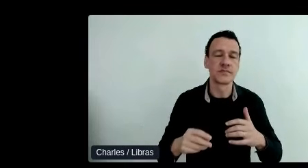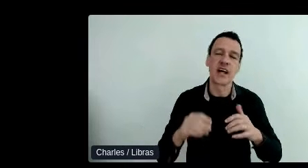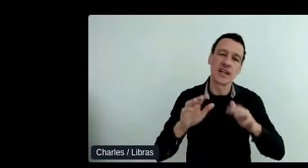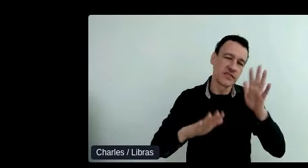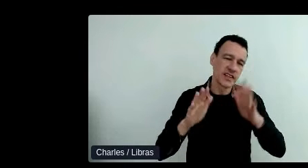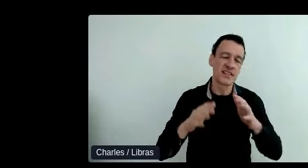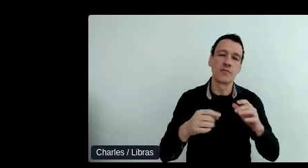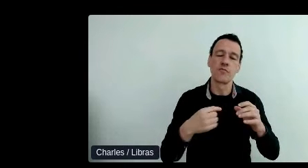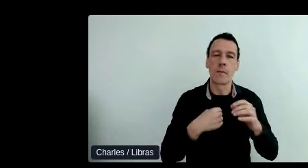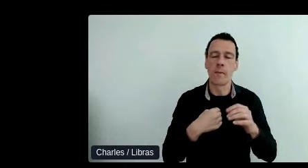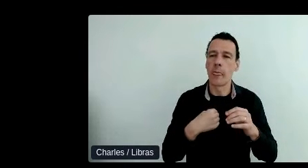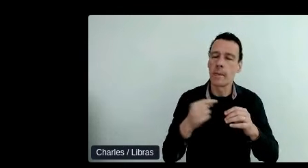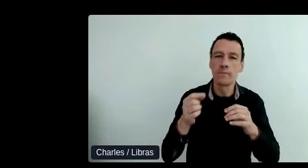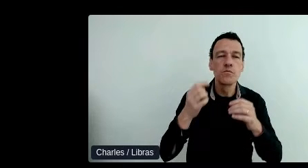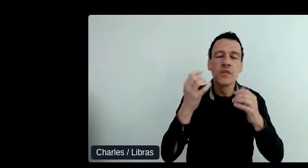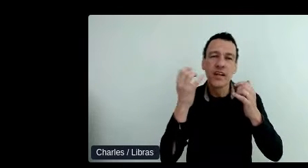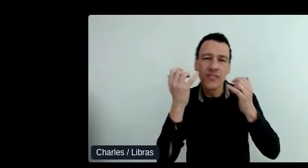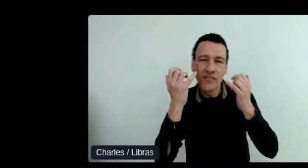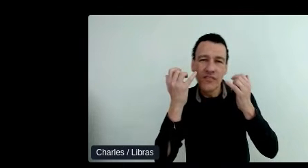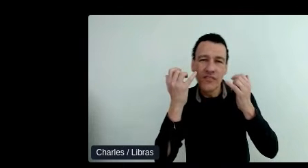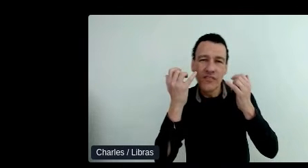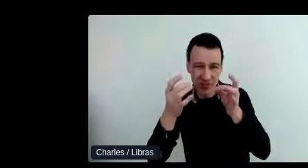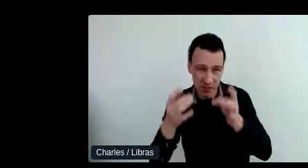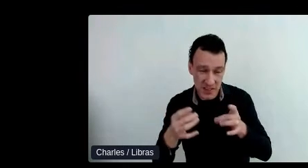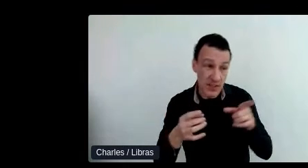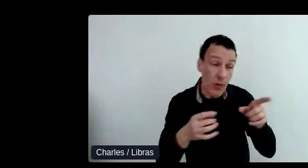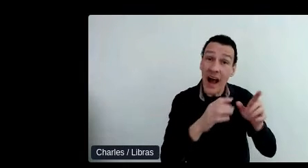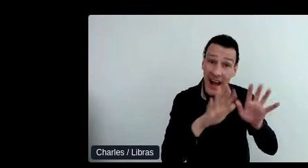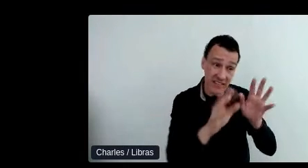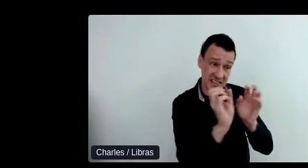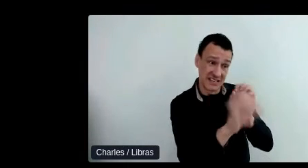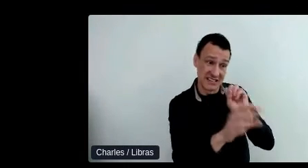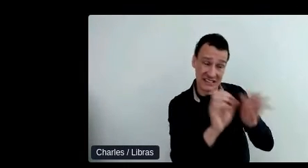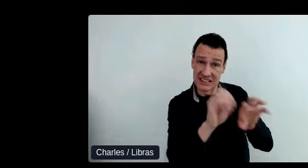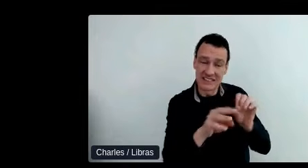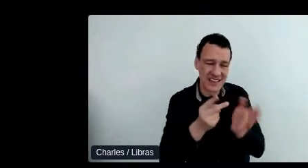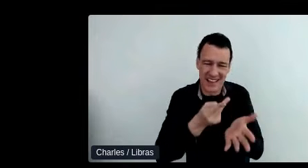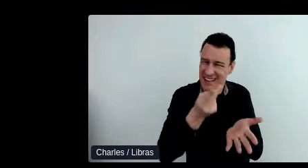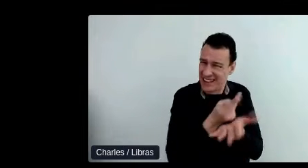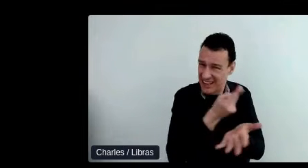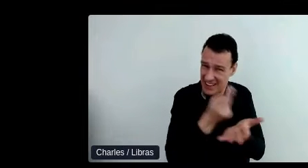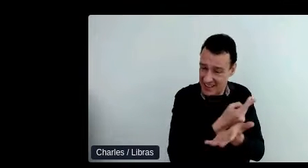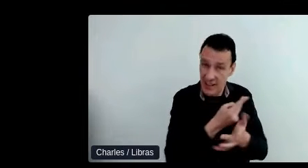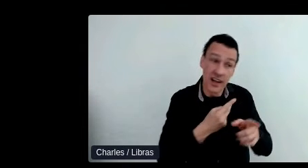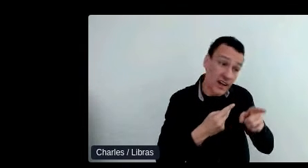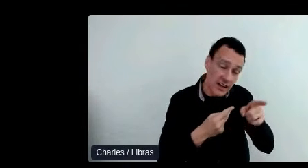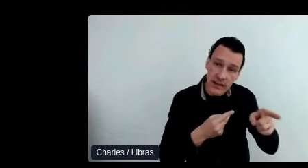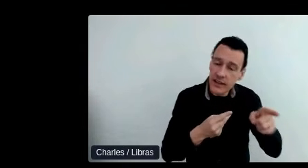é porque o dado está muito distorcido. Quando o viés está baixo, o dado está